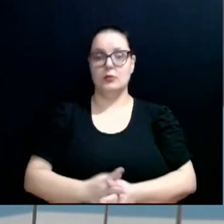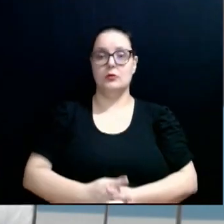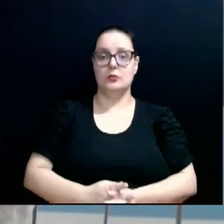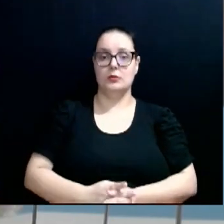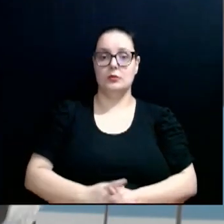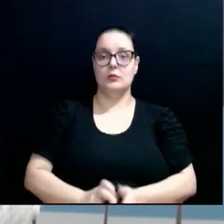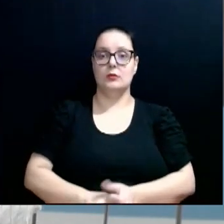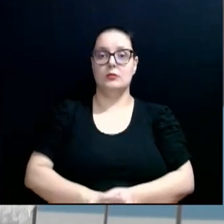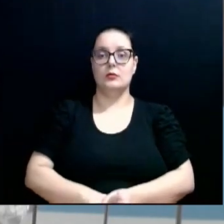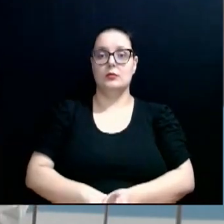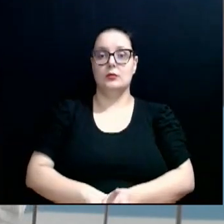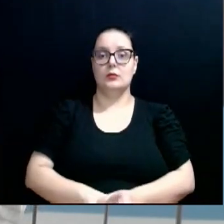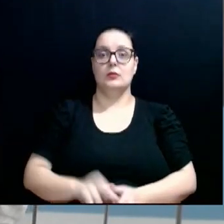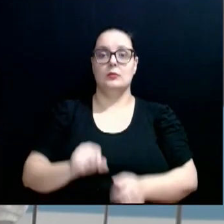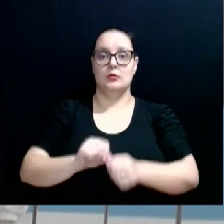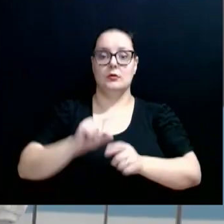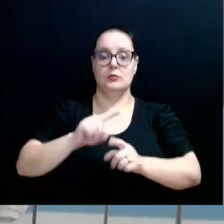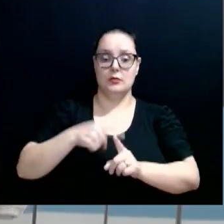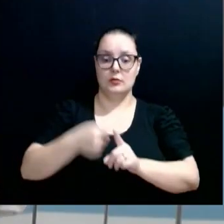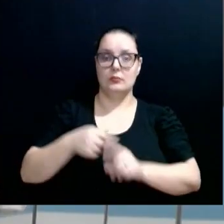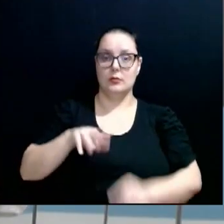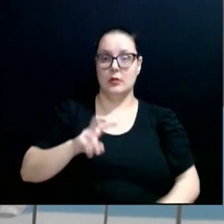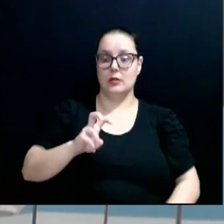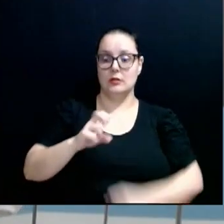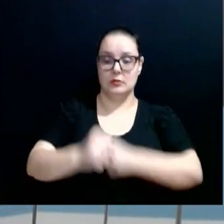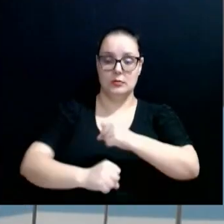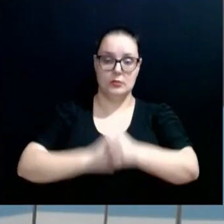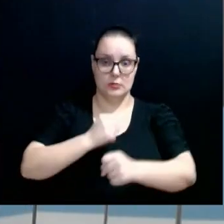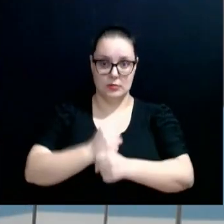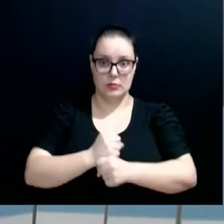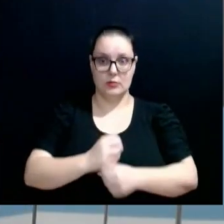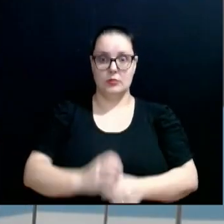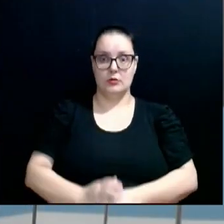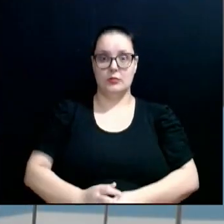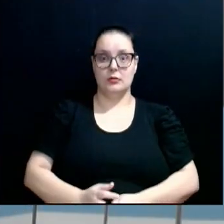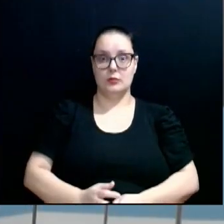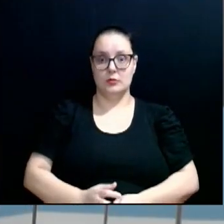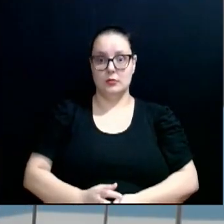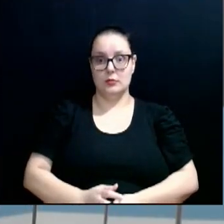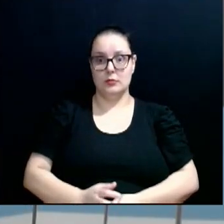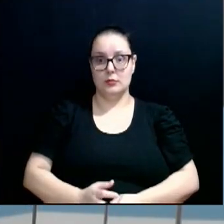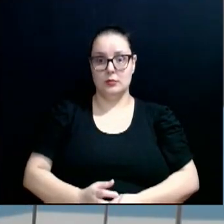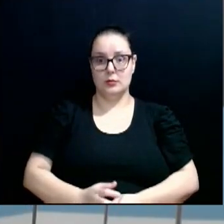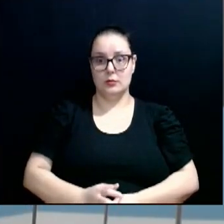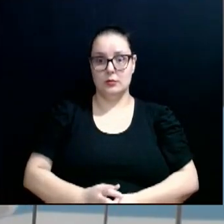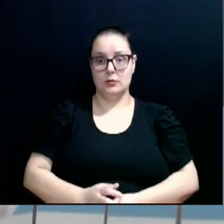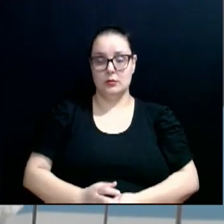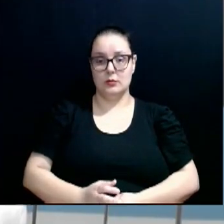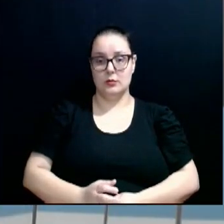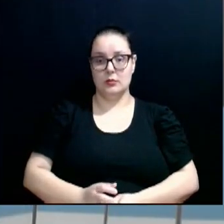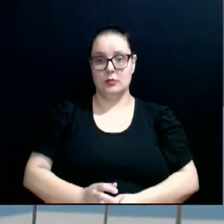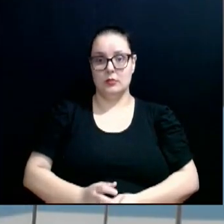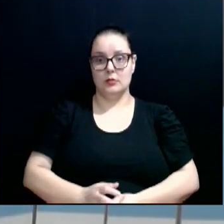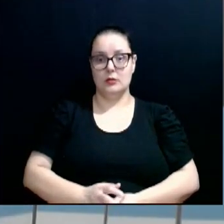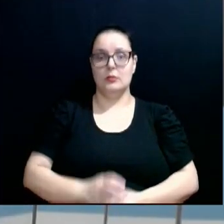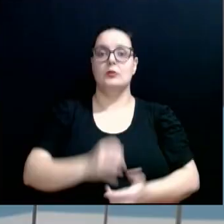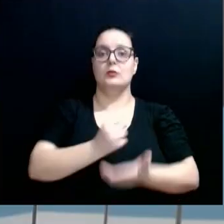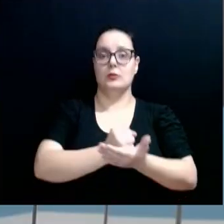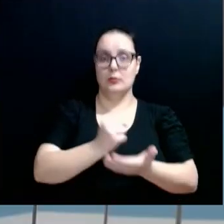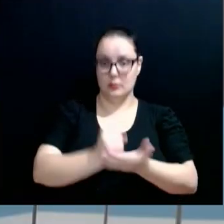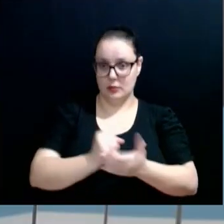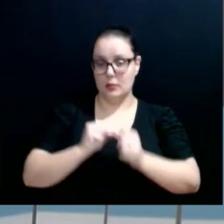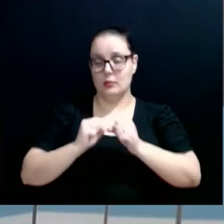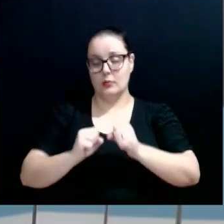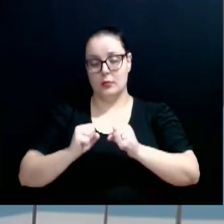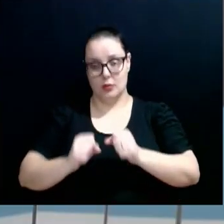né, de mais 5 anos, que é uma coisa que o contrato previa essa